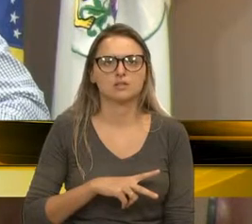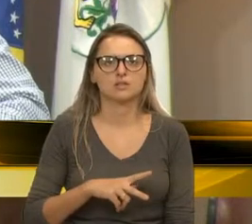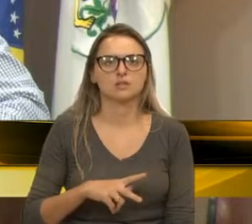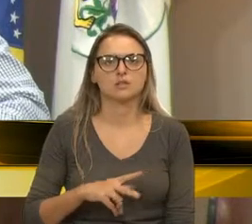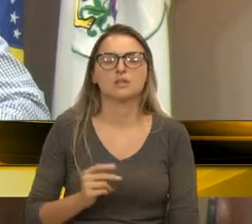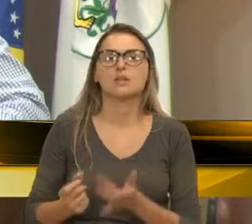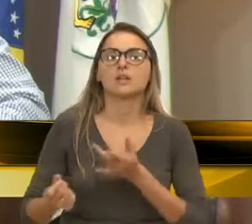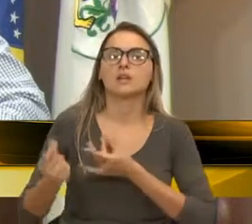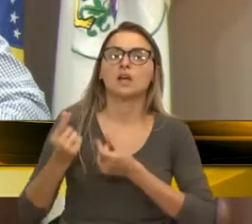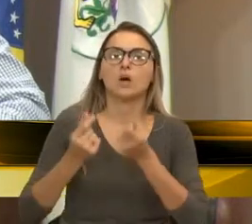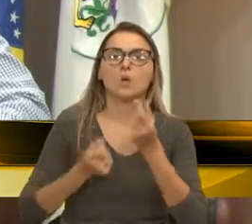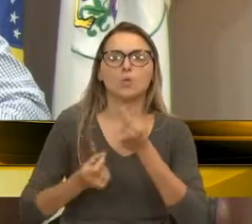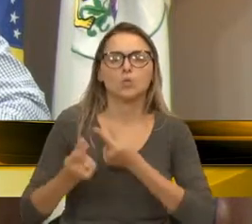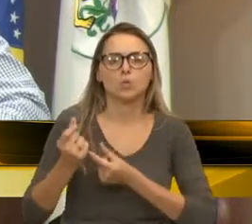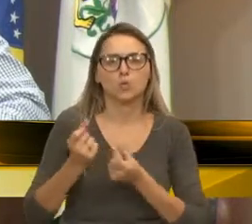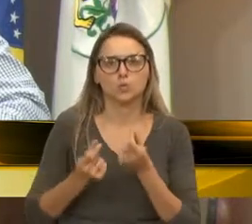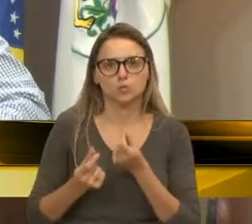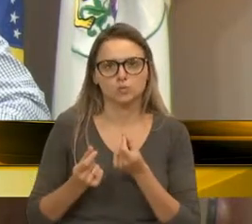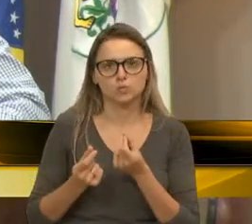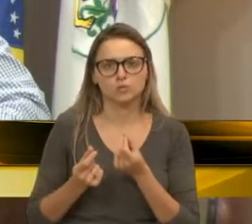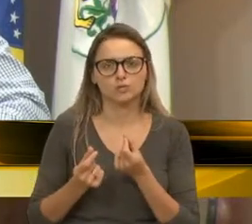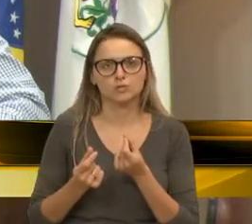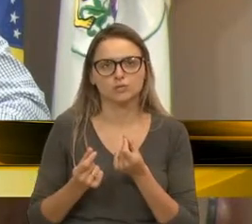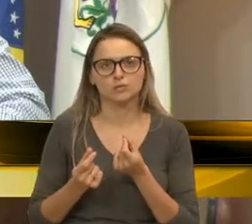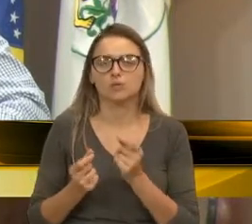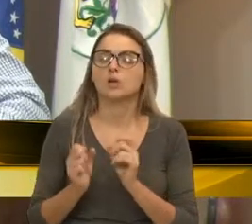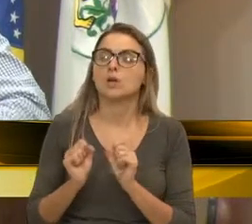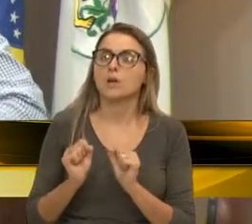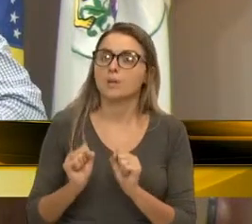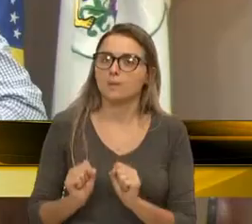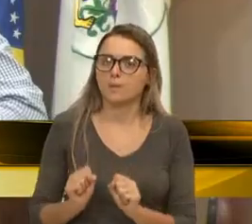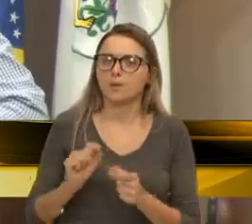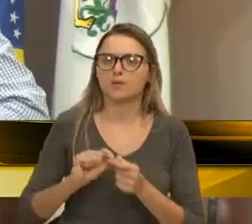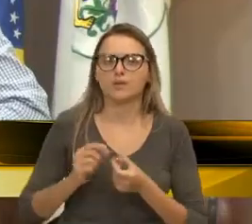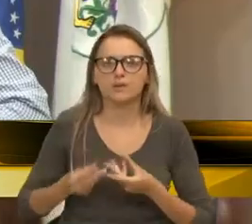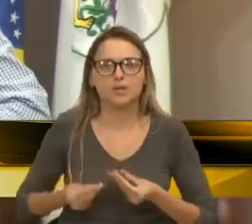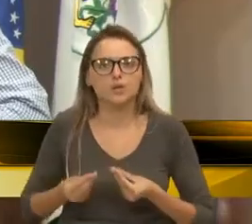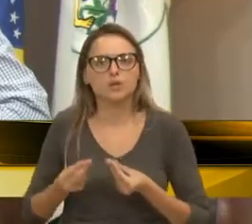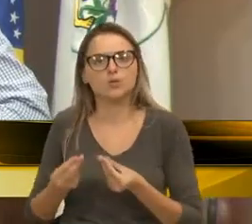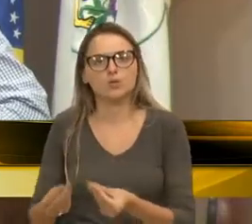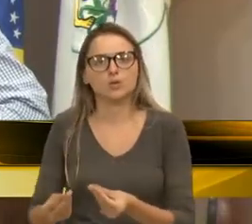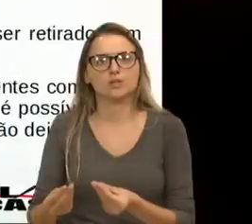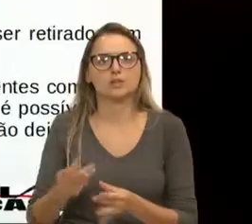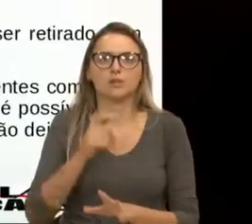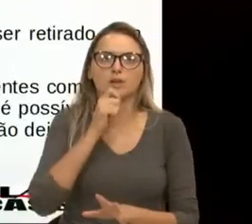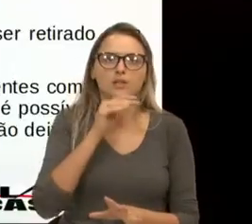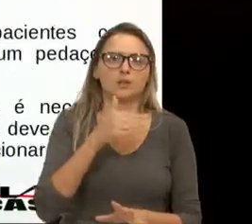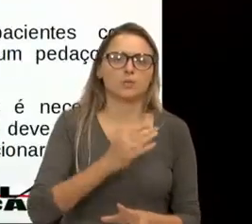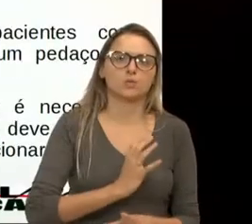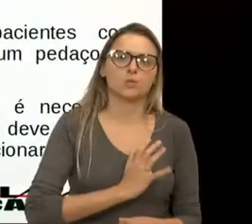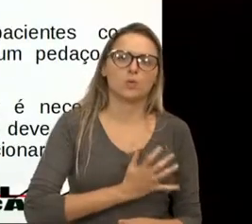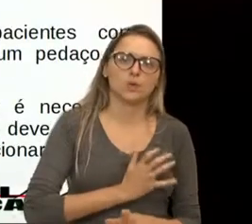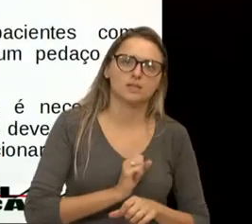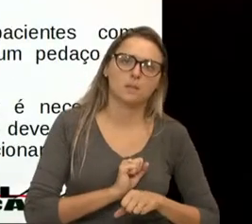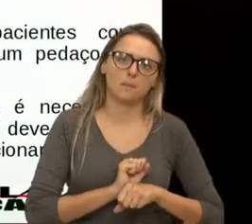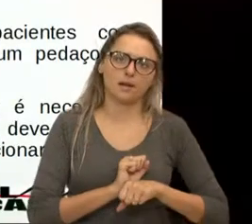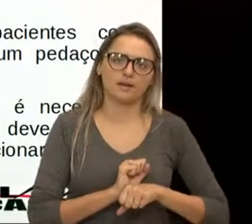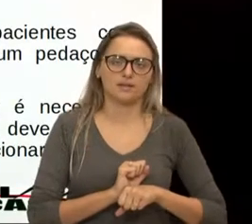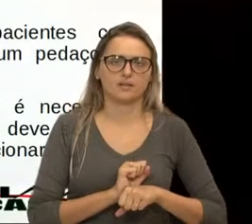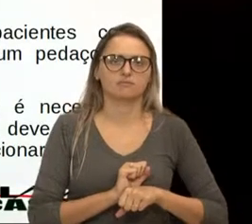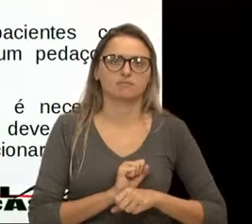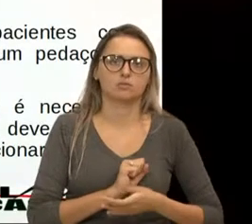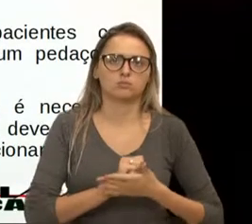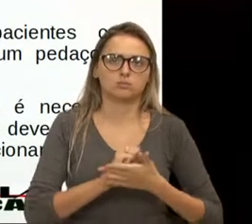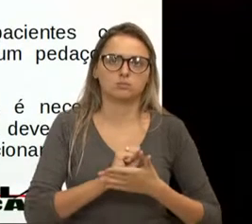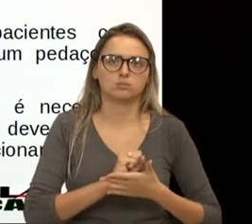Em alguns casos, é possível fazer a doação, mesmo quando o coração deixa de bater.